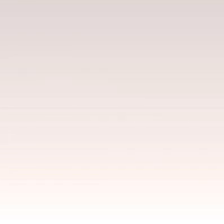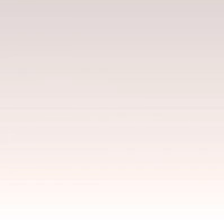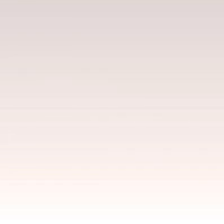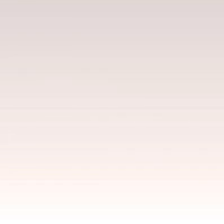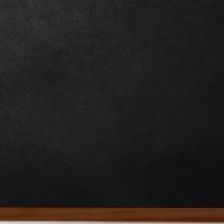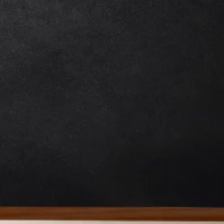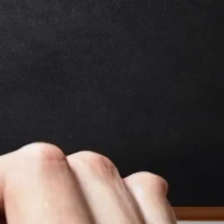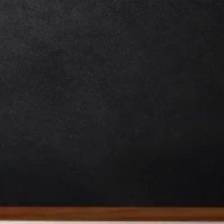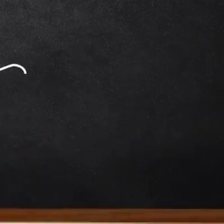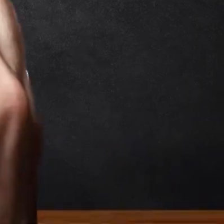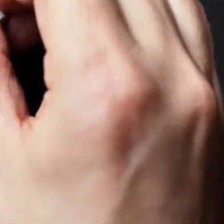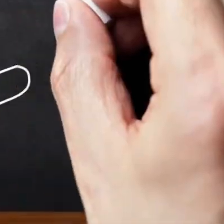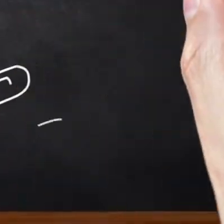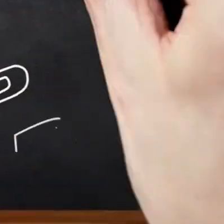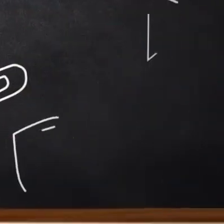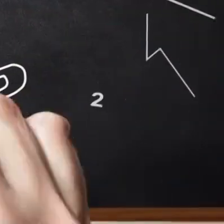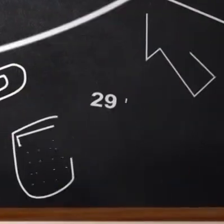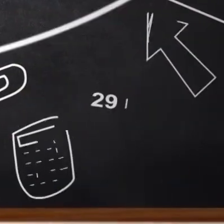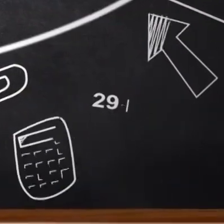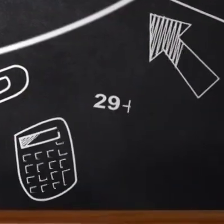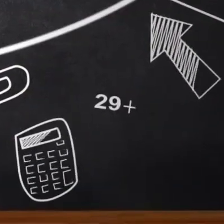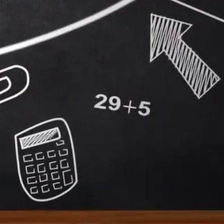E aí